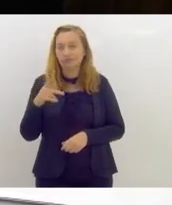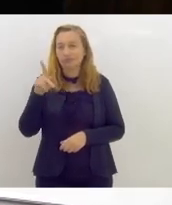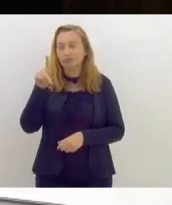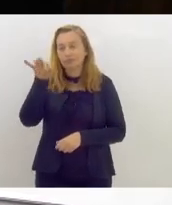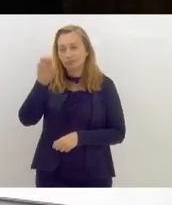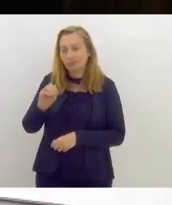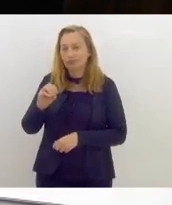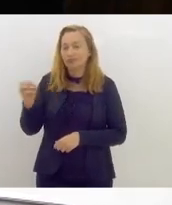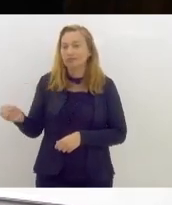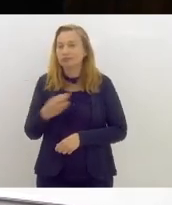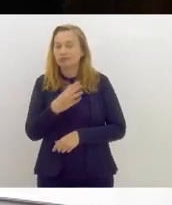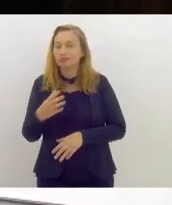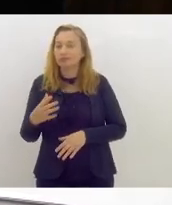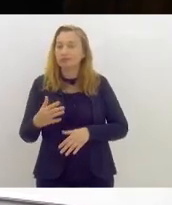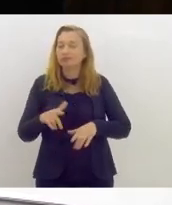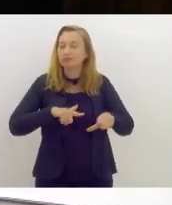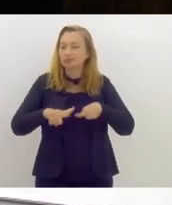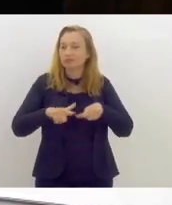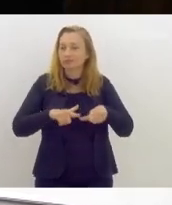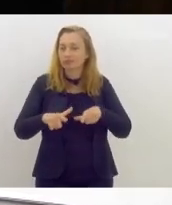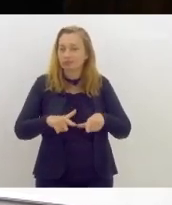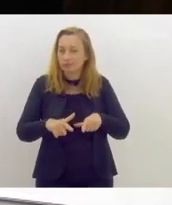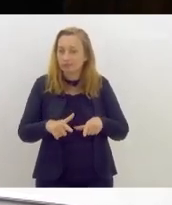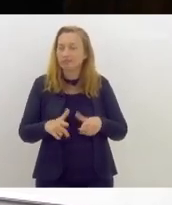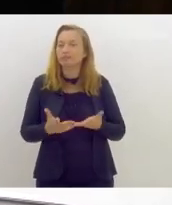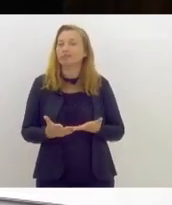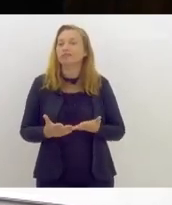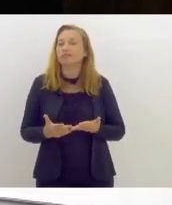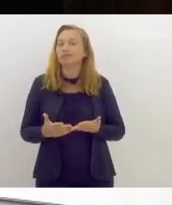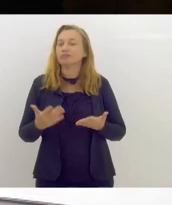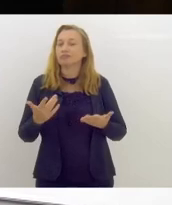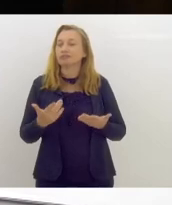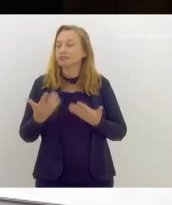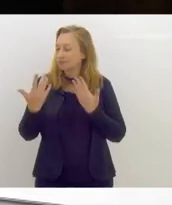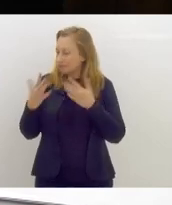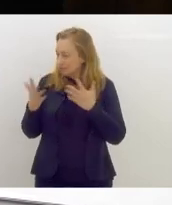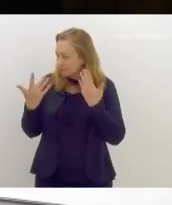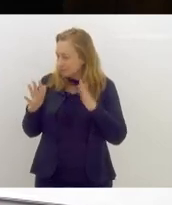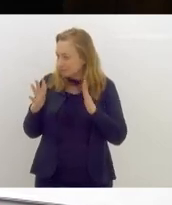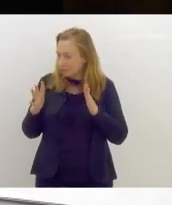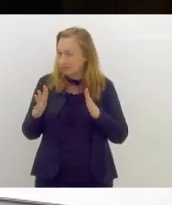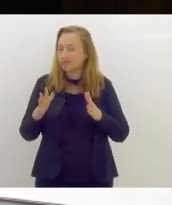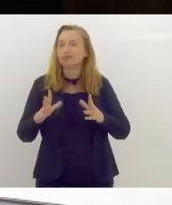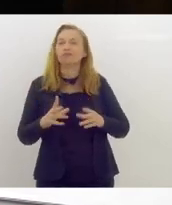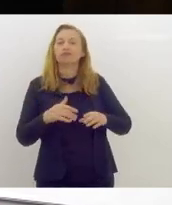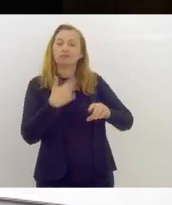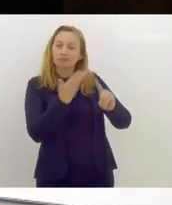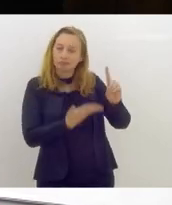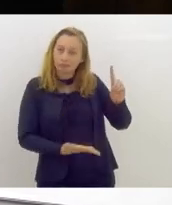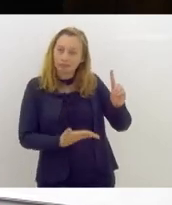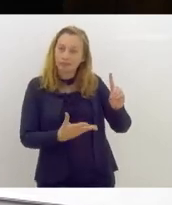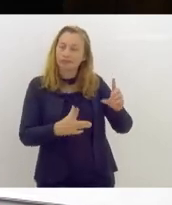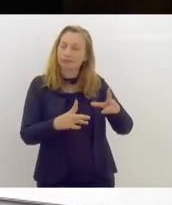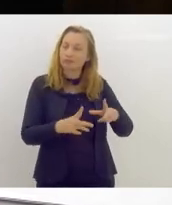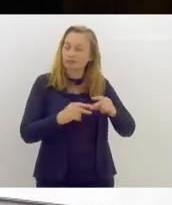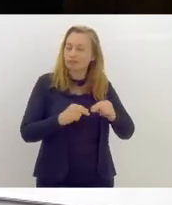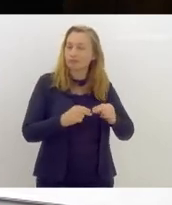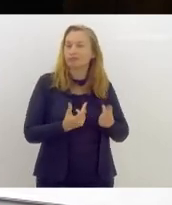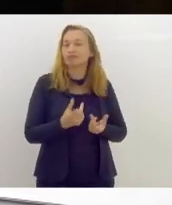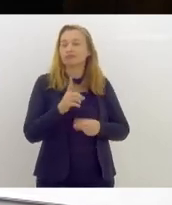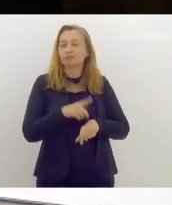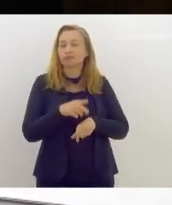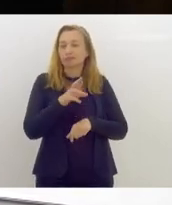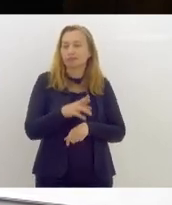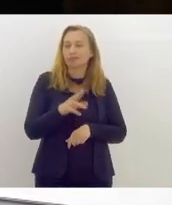mas faz um trabalho Espetacular e Dr Paulo Parabéns é merecida homenagem Dr